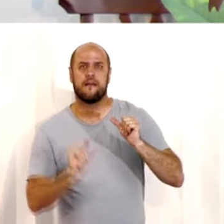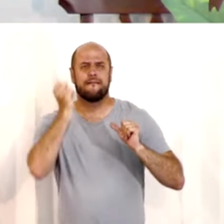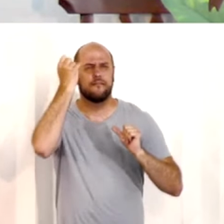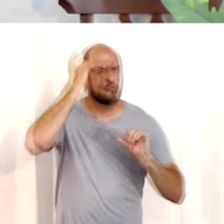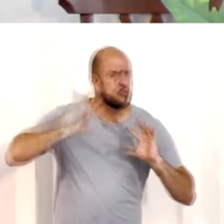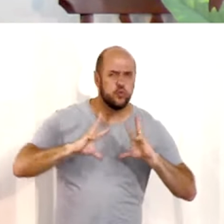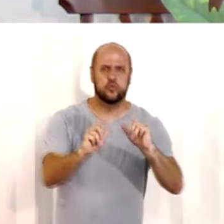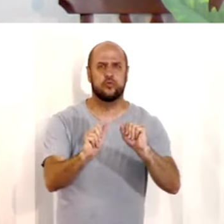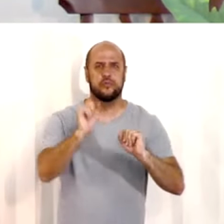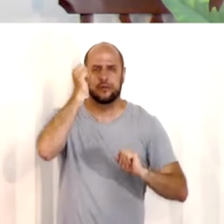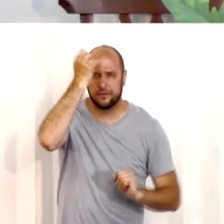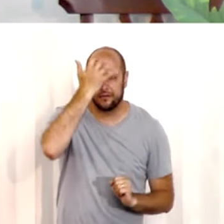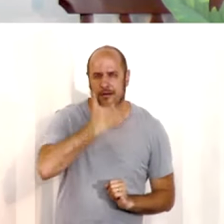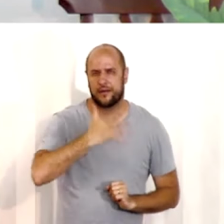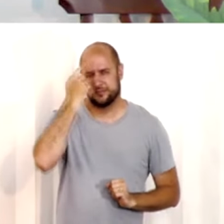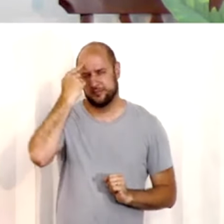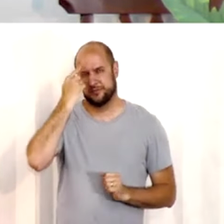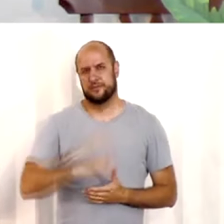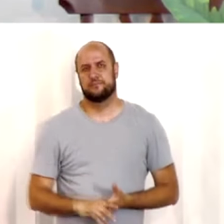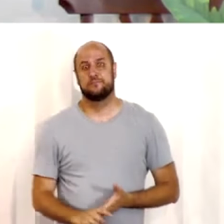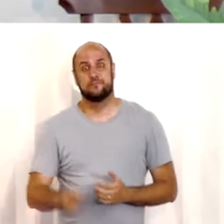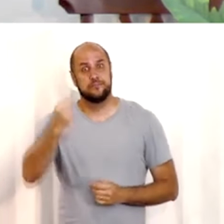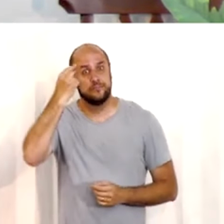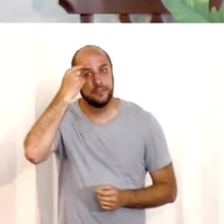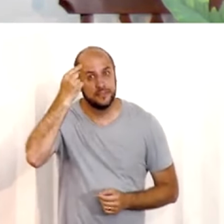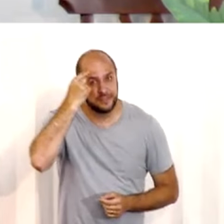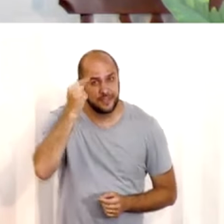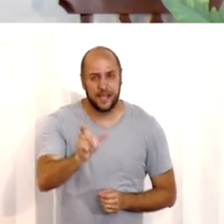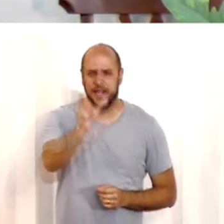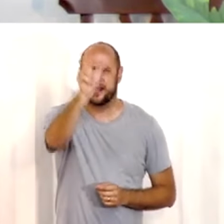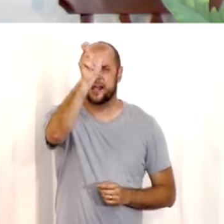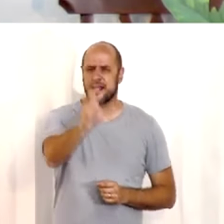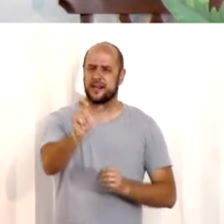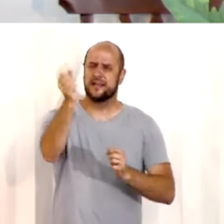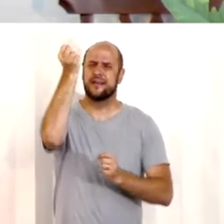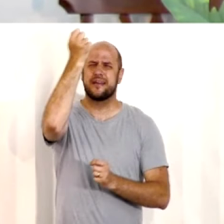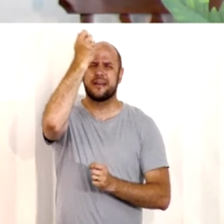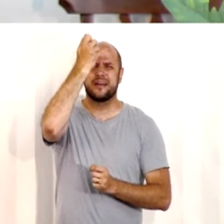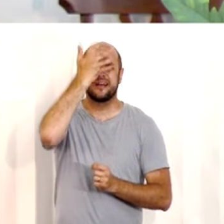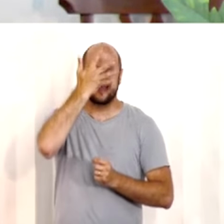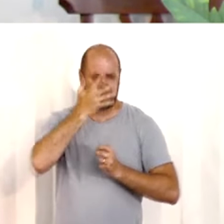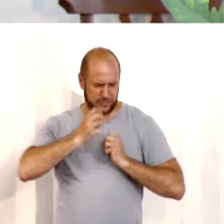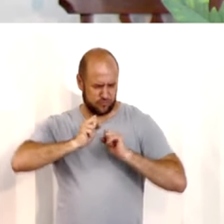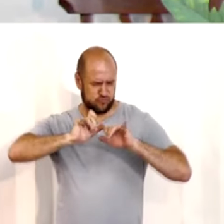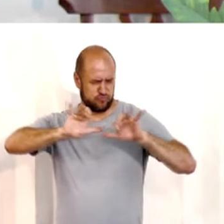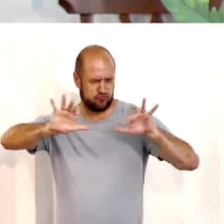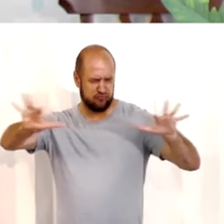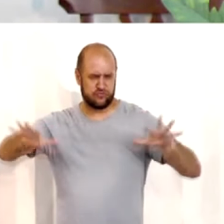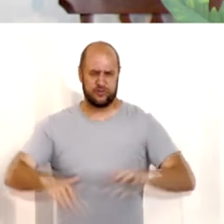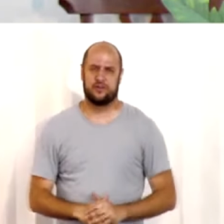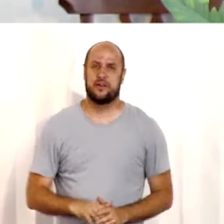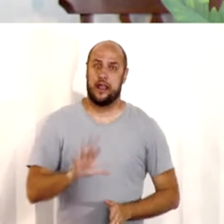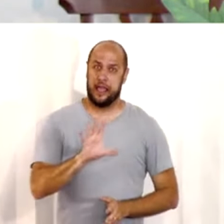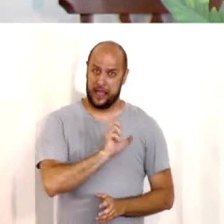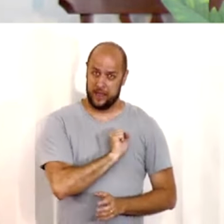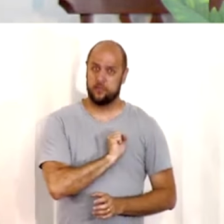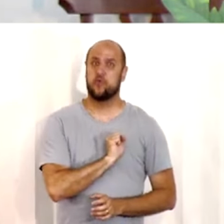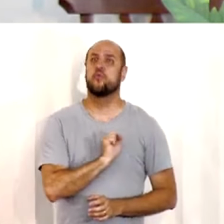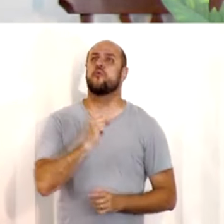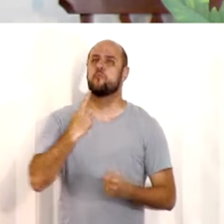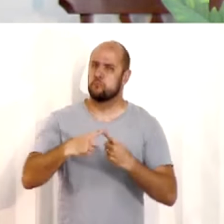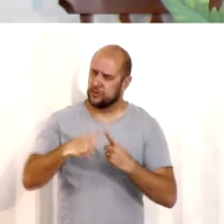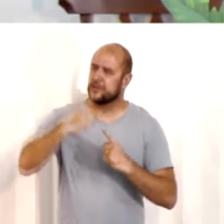mesmo. Considera aquele que derramou da sua graça. Você anda num território de graça, você pisa